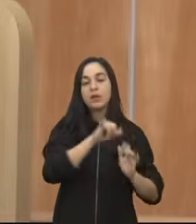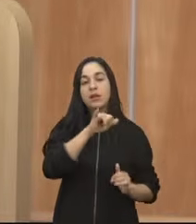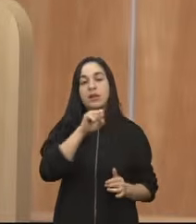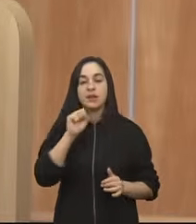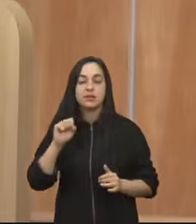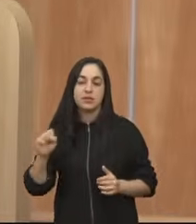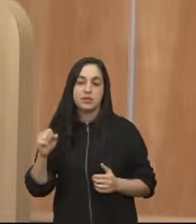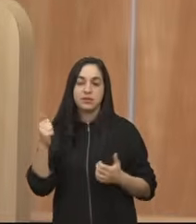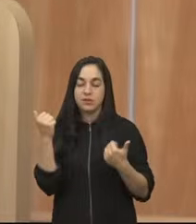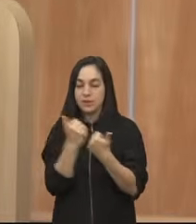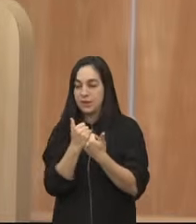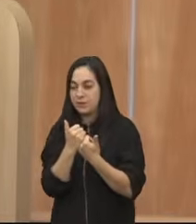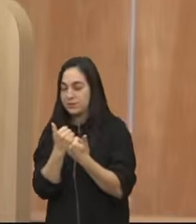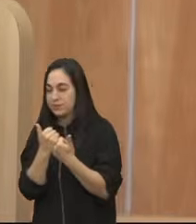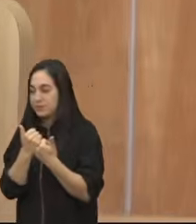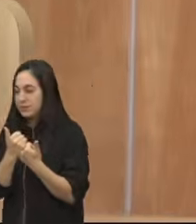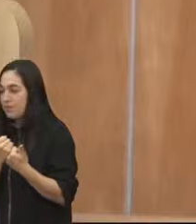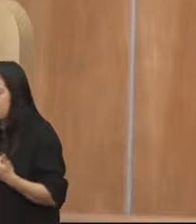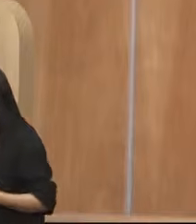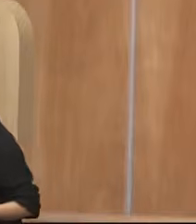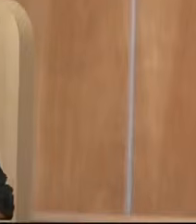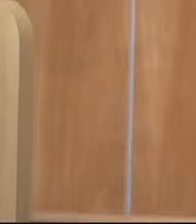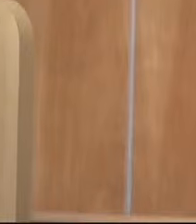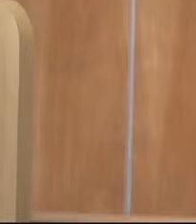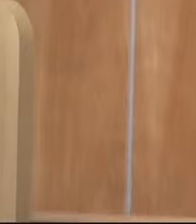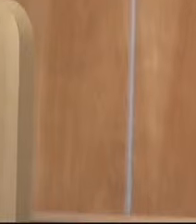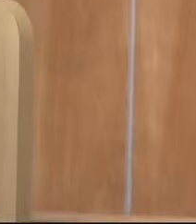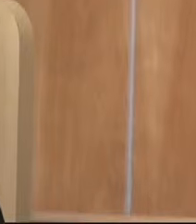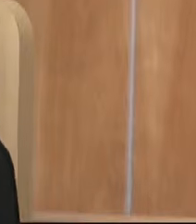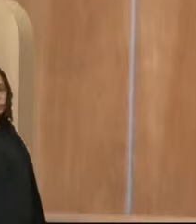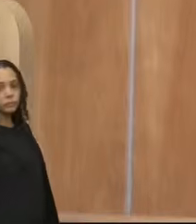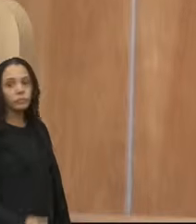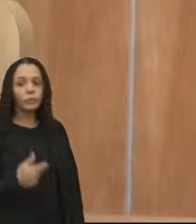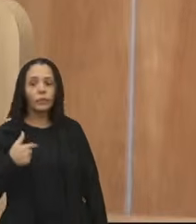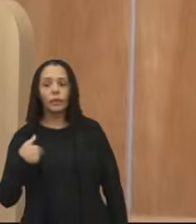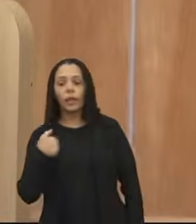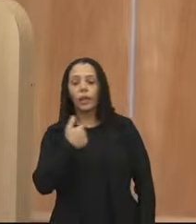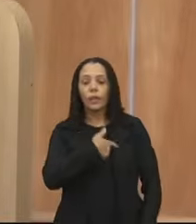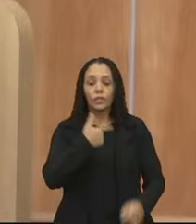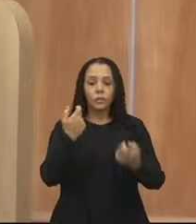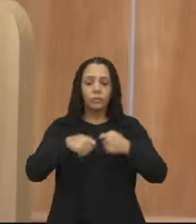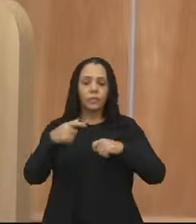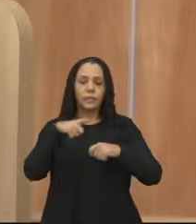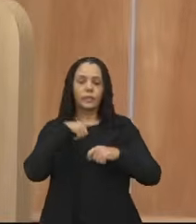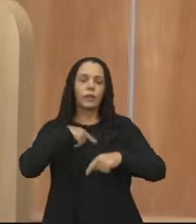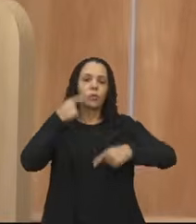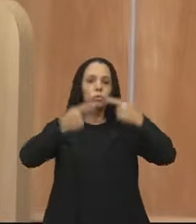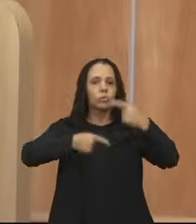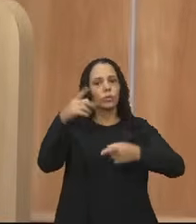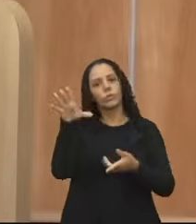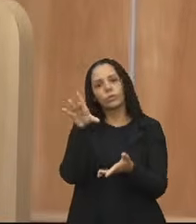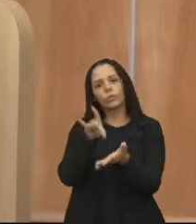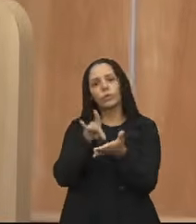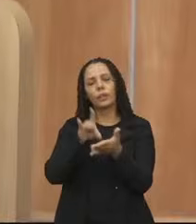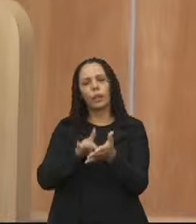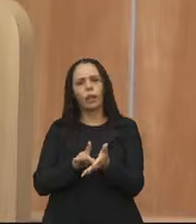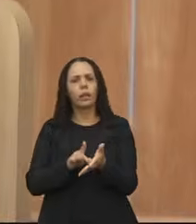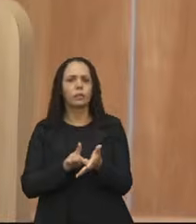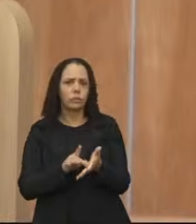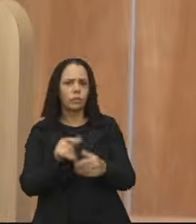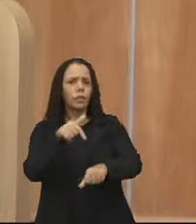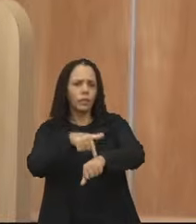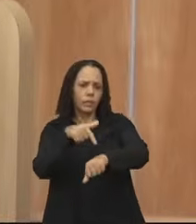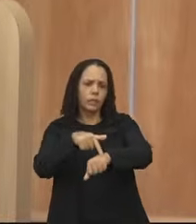Se a gente quer ter um debate justo e franco, a gente tem que ter debate, discussão, conversa. E aí a gente tem que sentar e ter tempo para